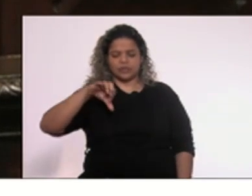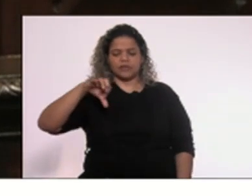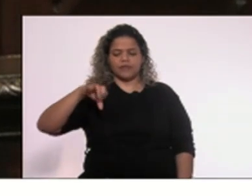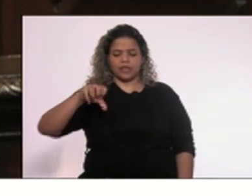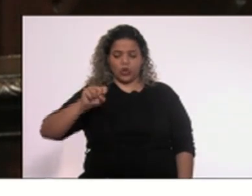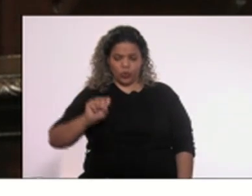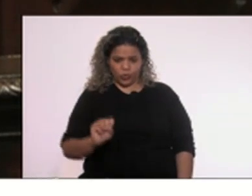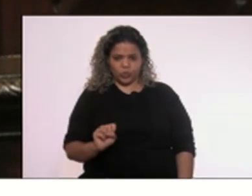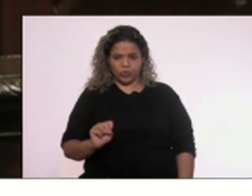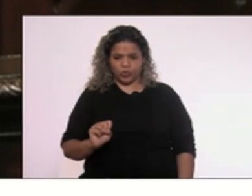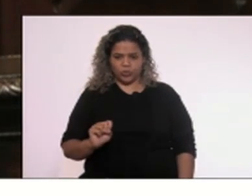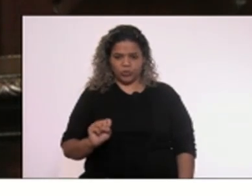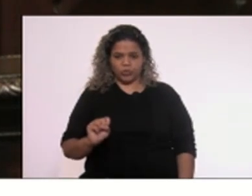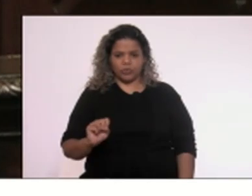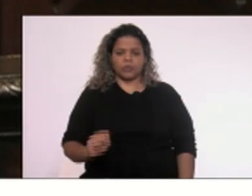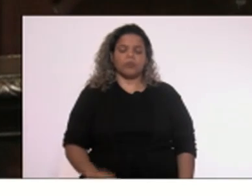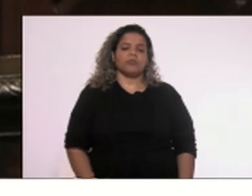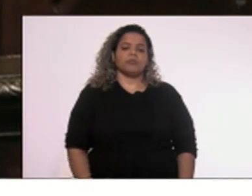1998,